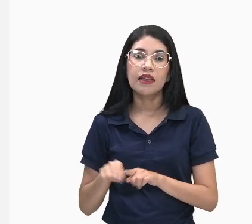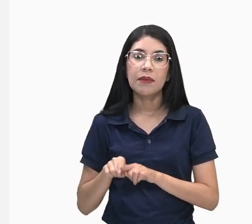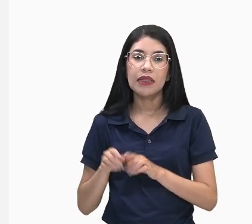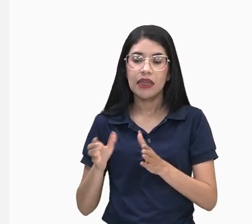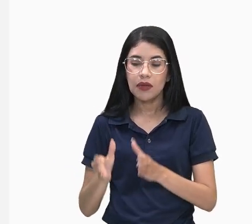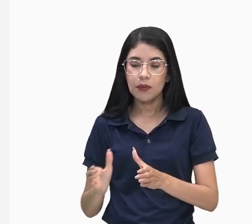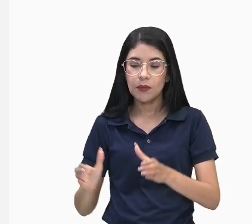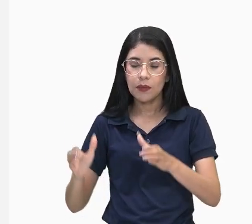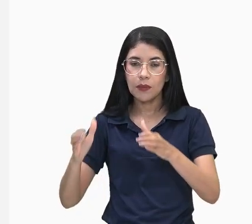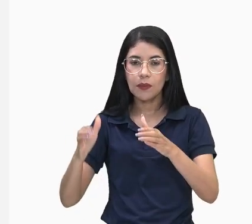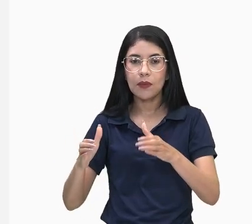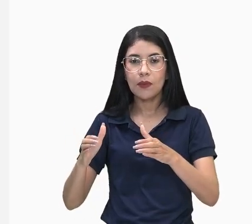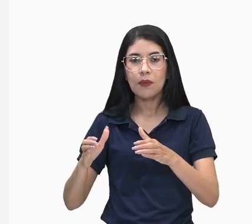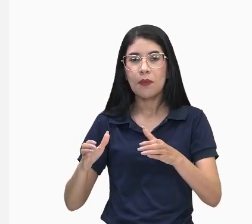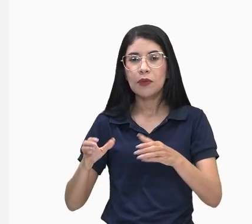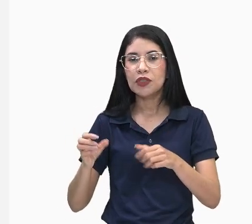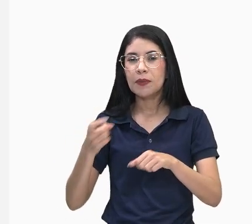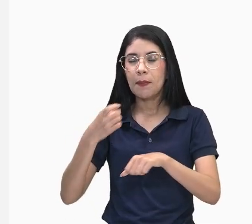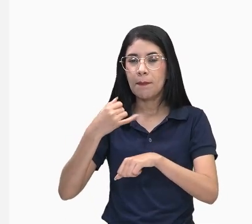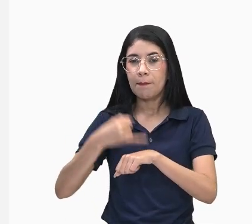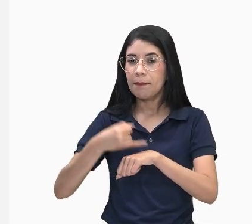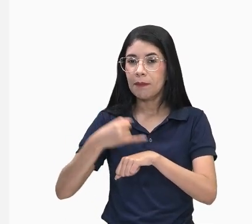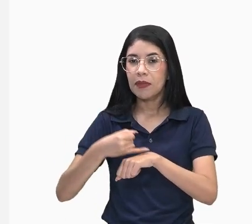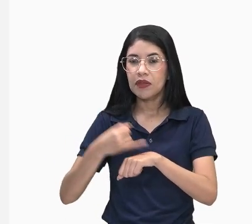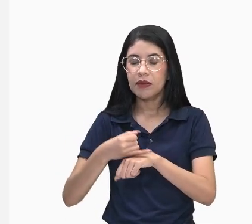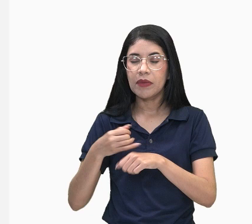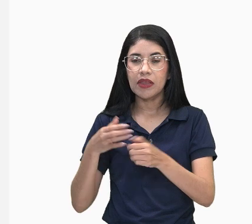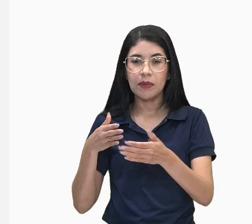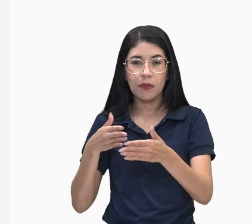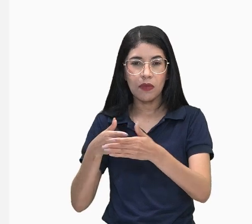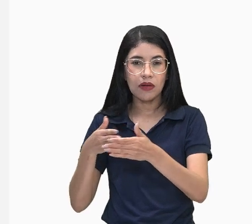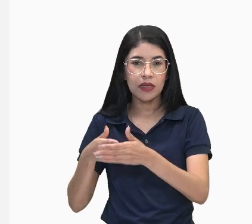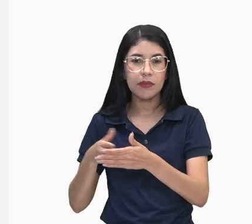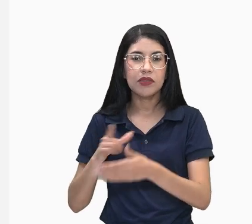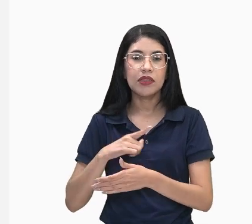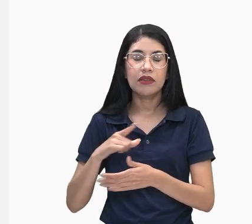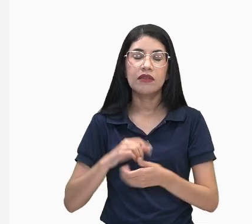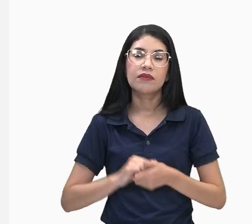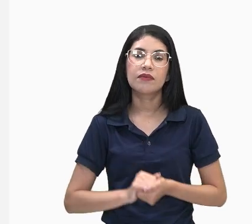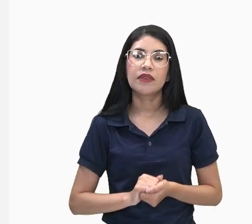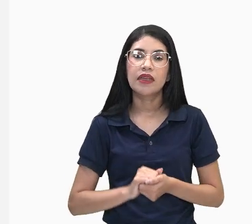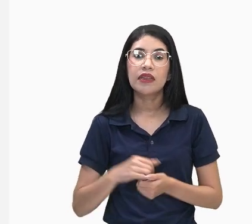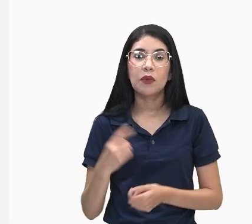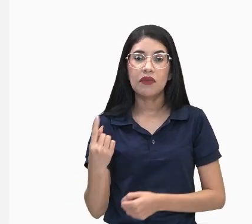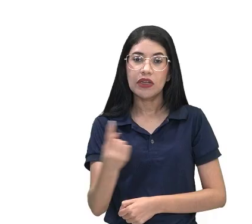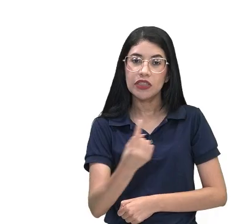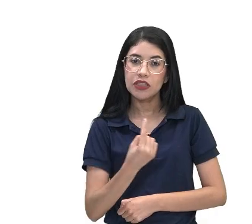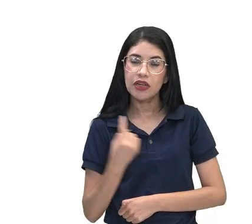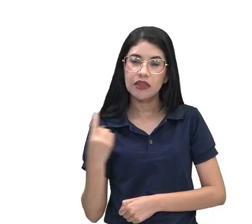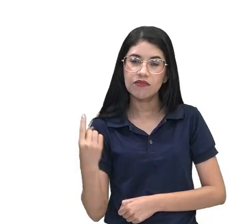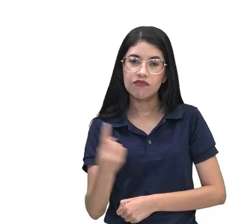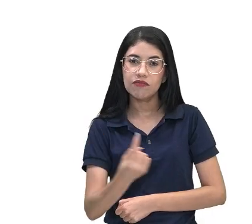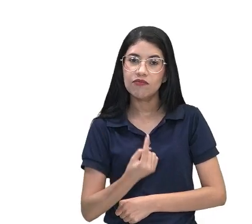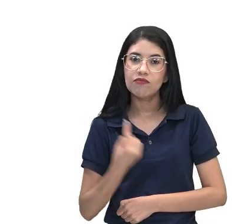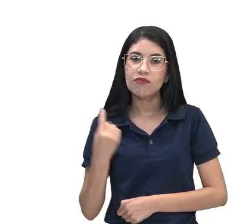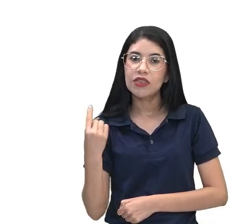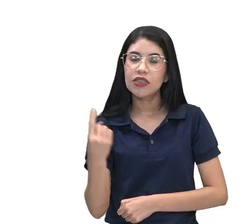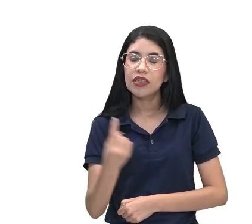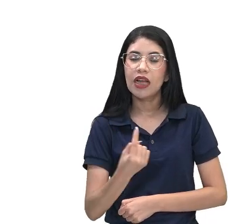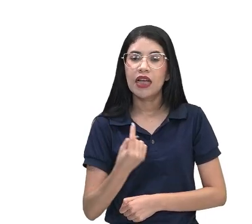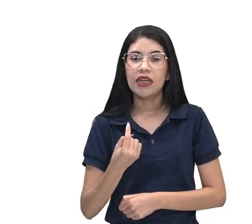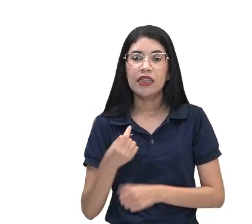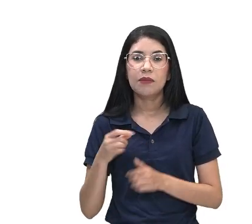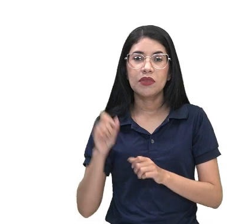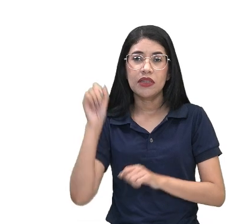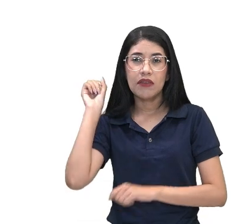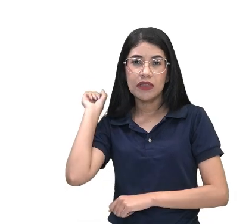metálico, marcando o diâmetro limite. E aí ele vai fazer essa sequência de giros que culmina, né, quando ele solta